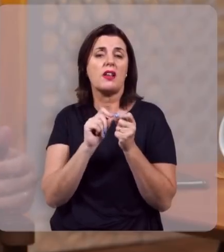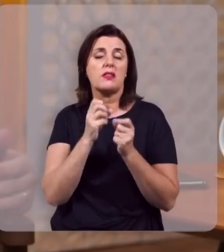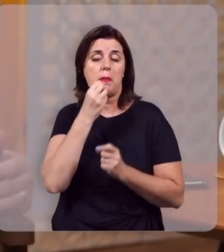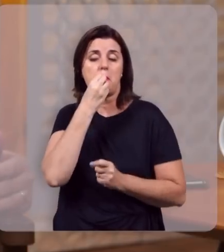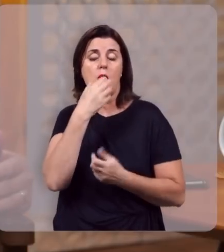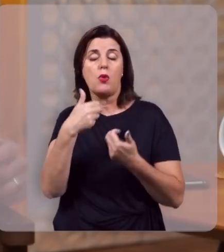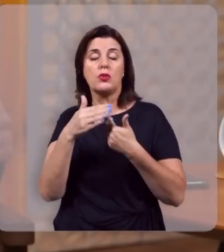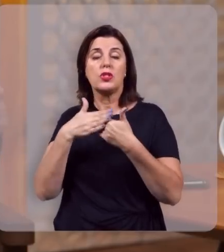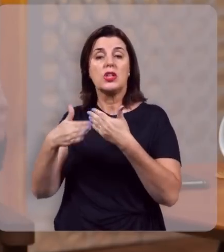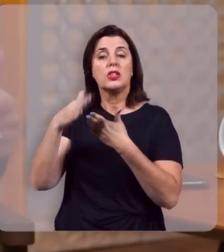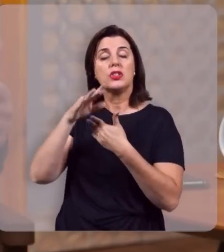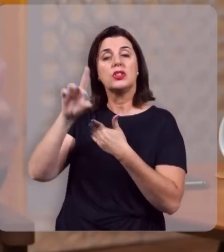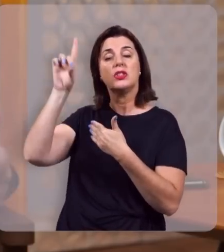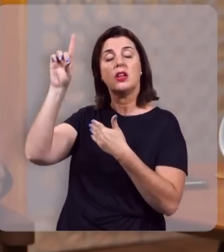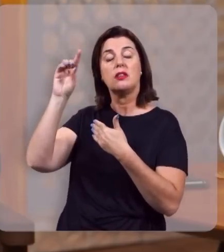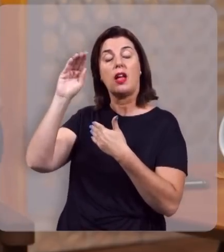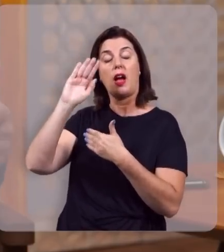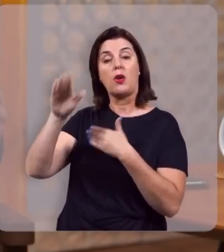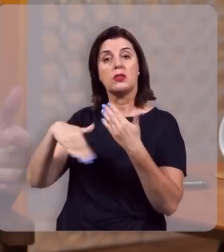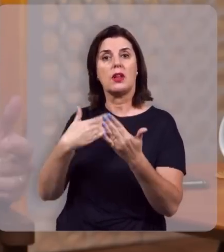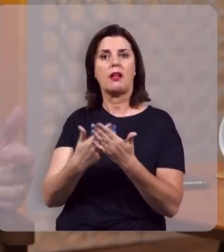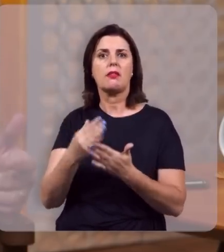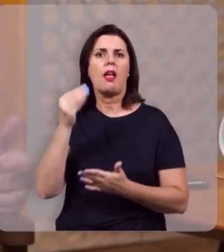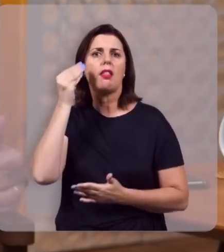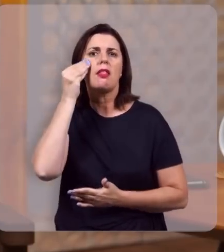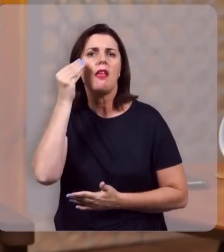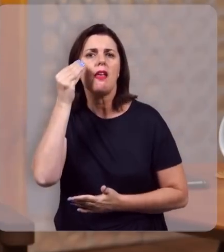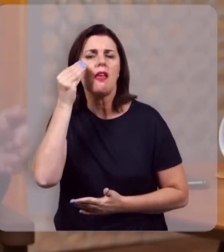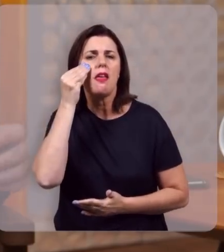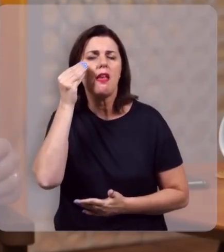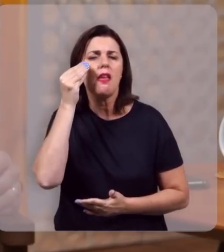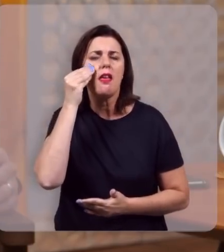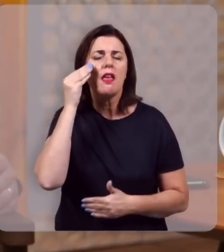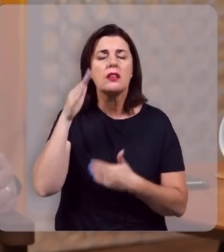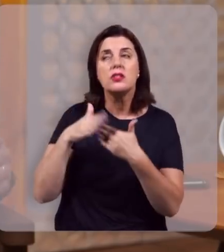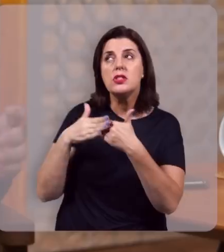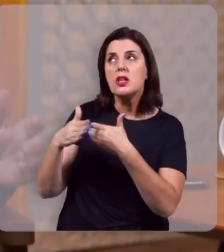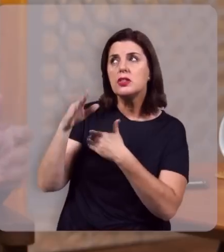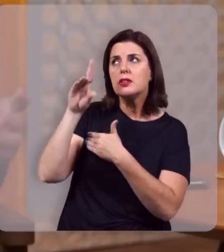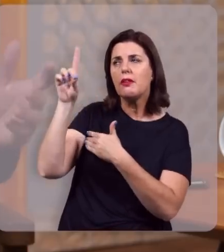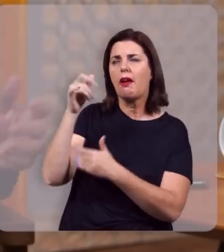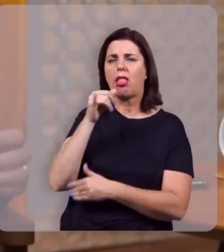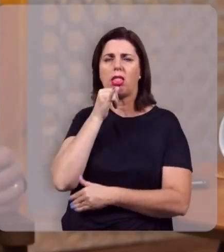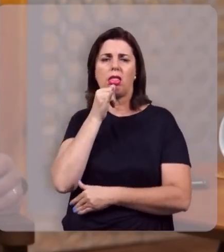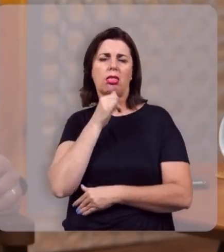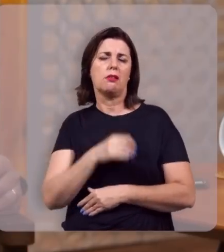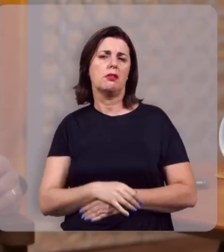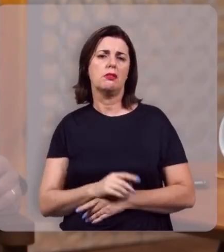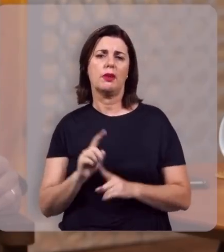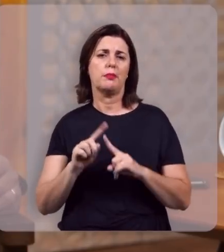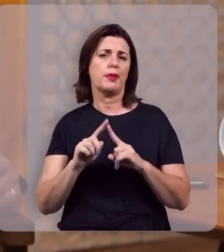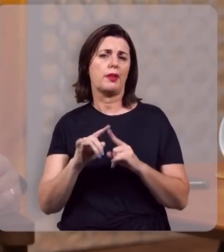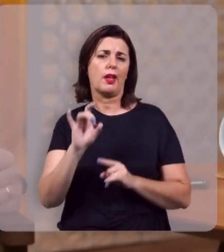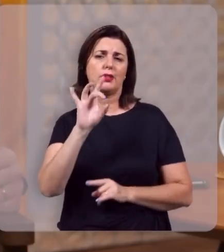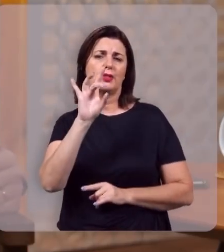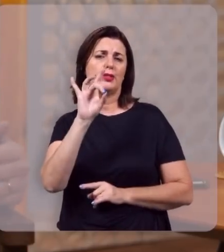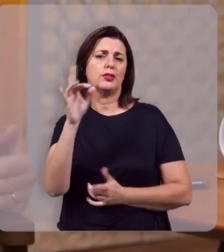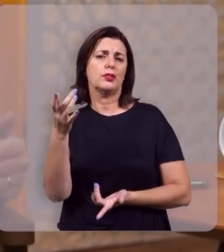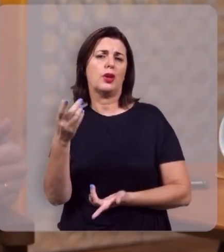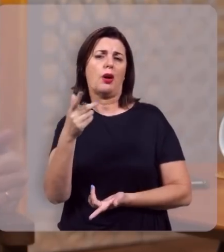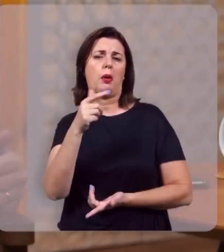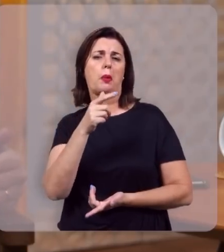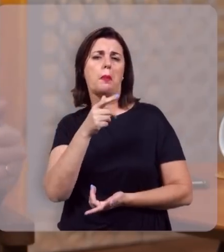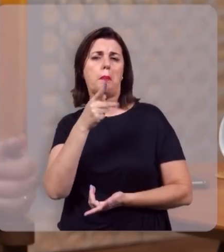o que é bom diante de Deus e até a nossa tentativa diante de Deus é vã, porque muitas vezes ela nada mais é do que